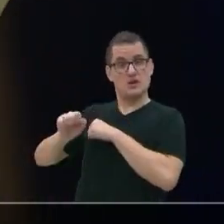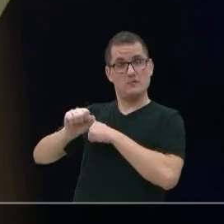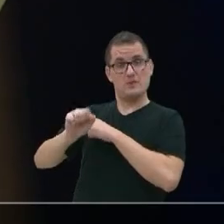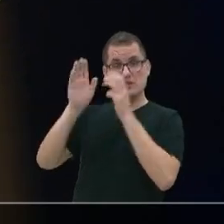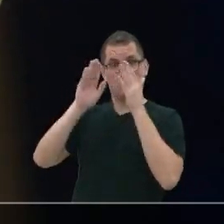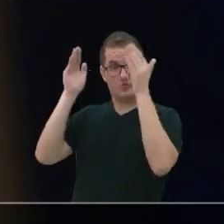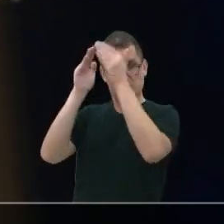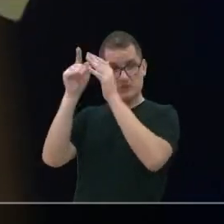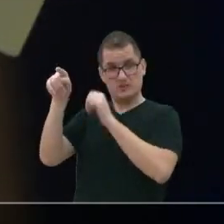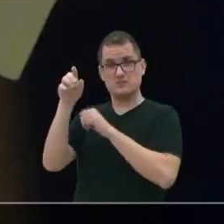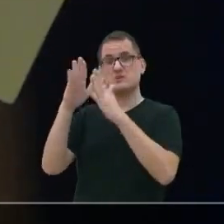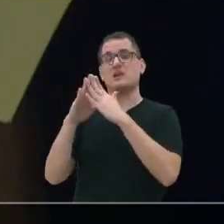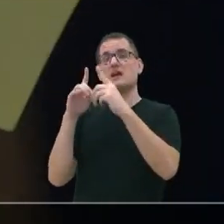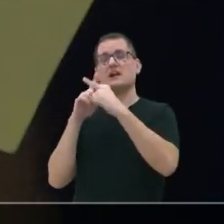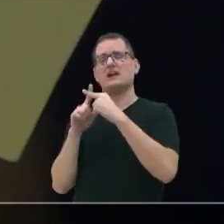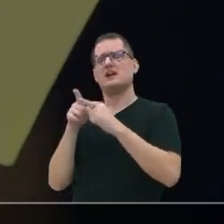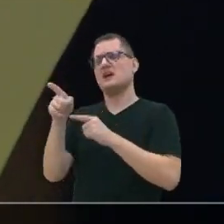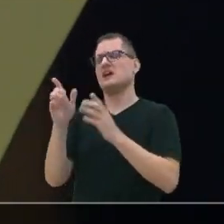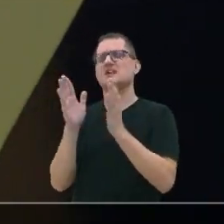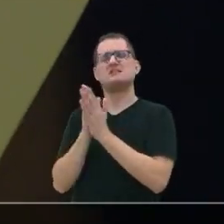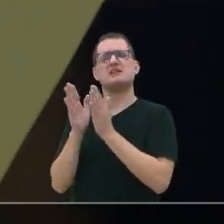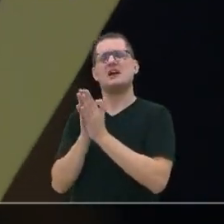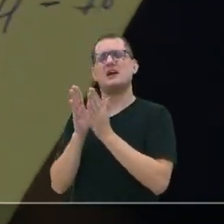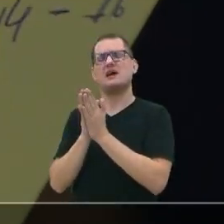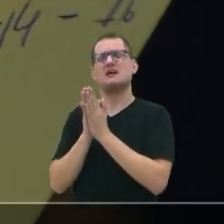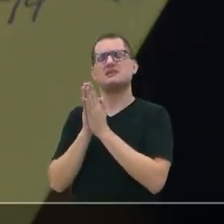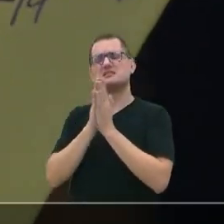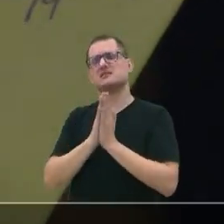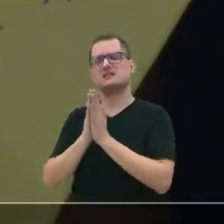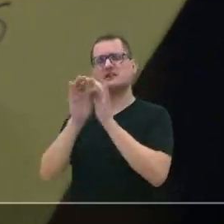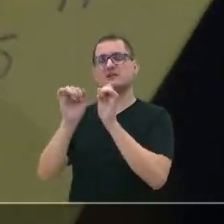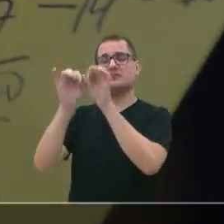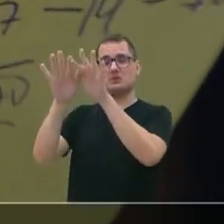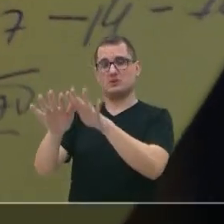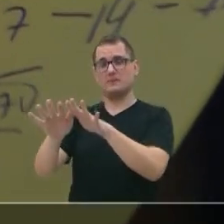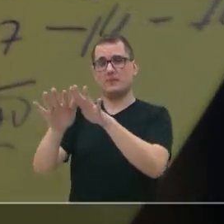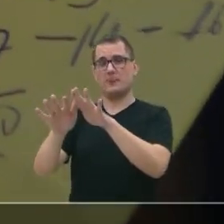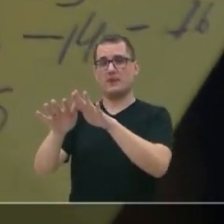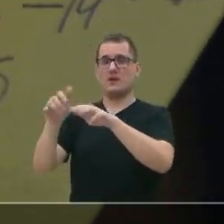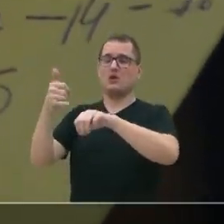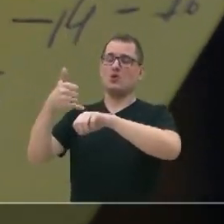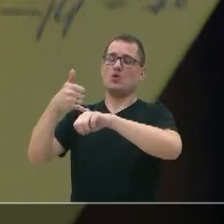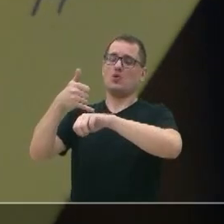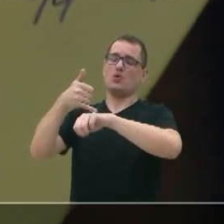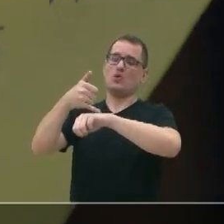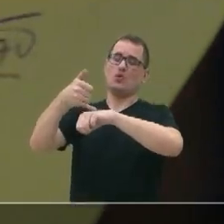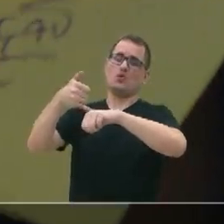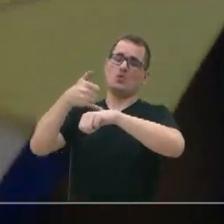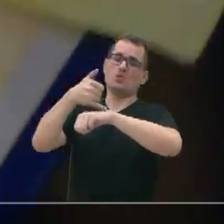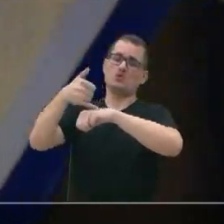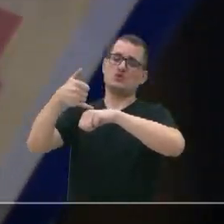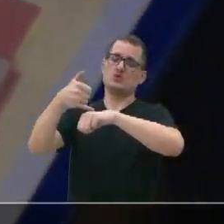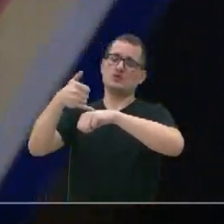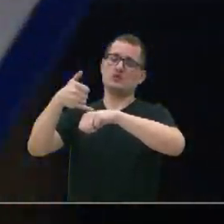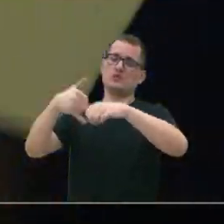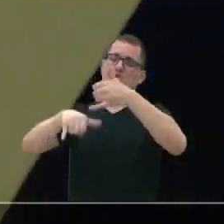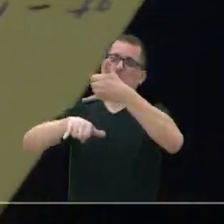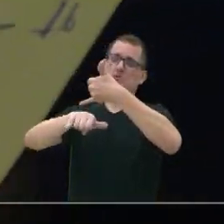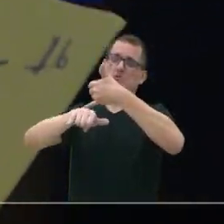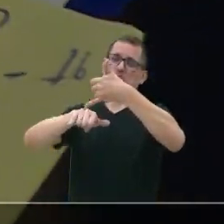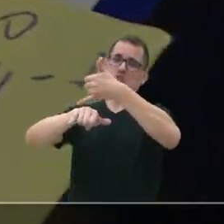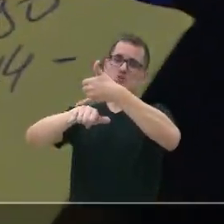que estes orem, rezem sobre eles, ungindo-os com óleo em nome